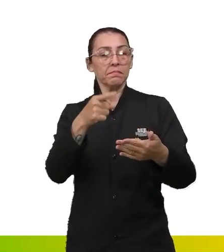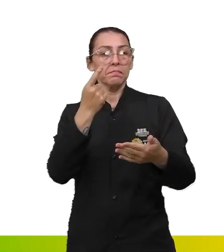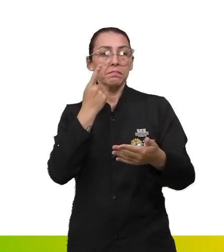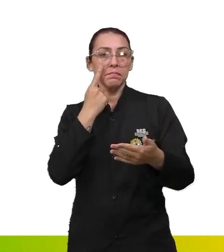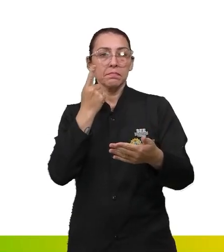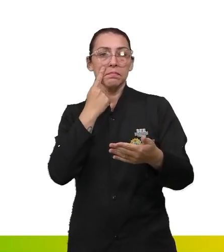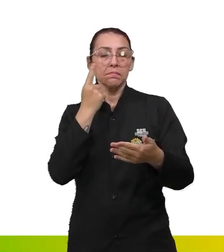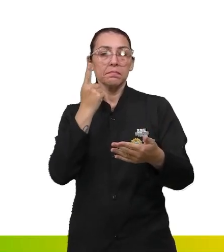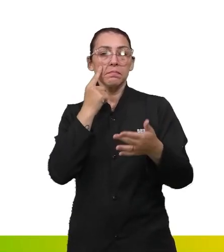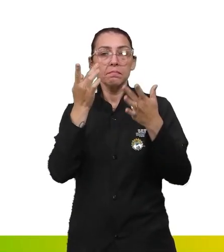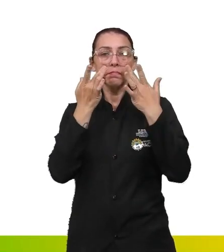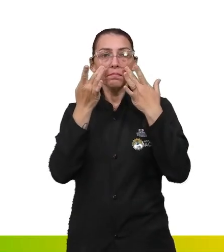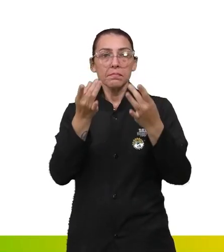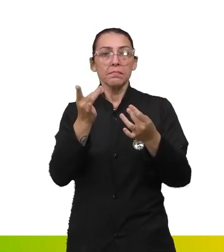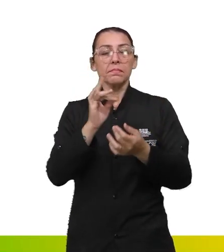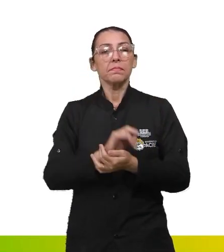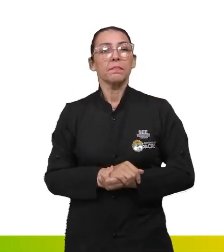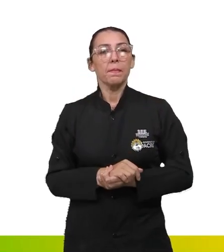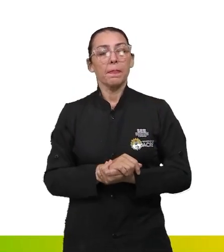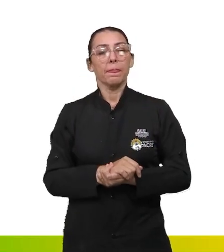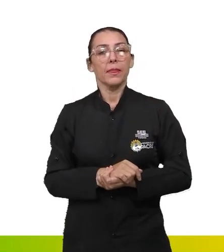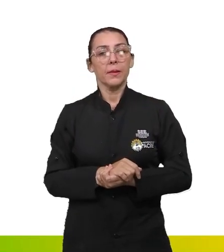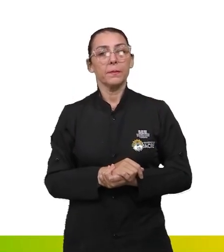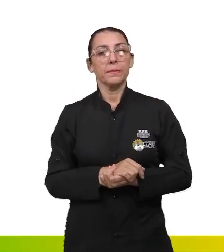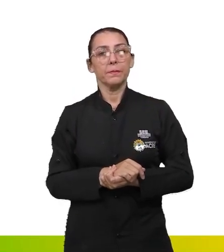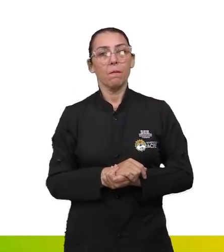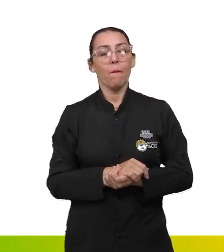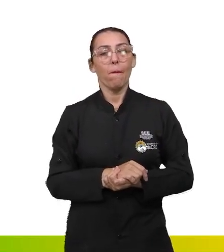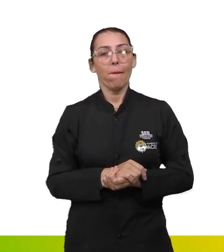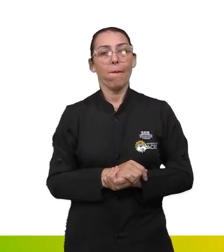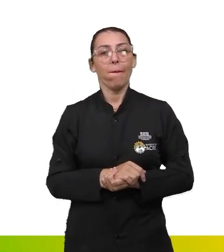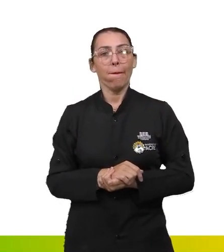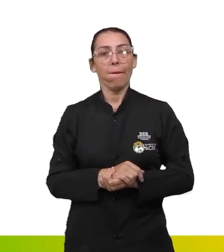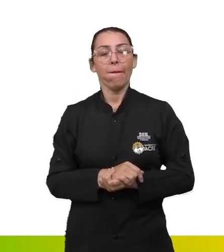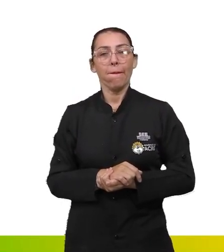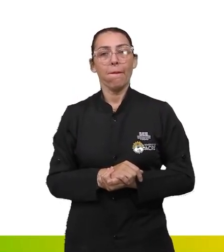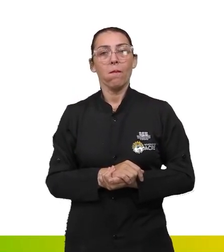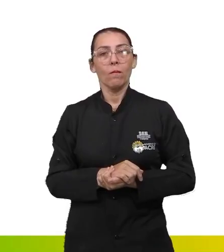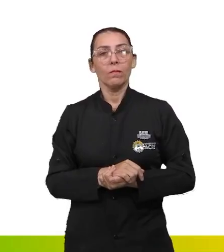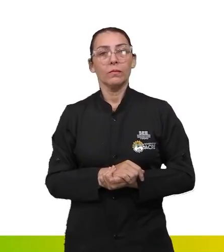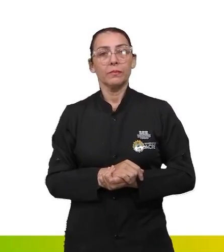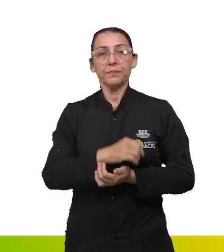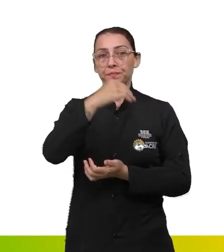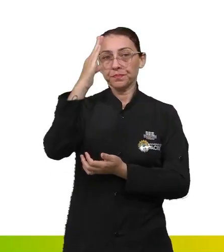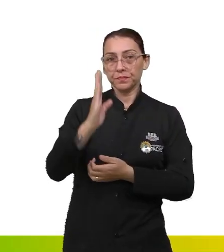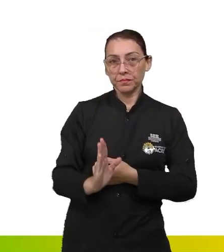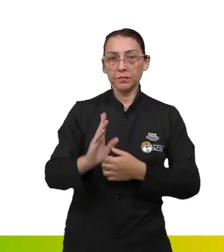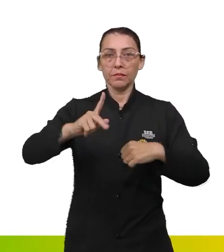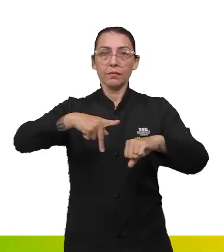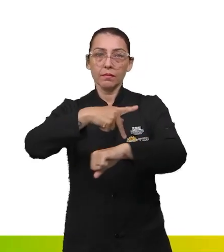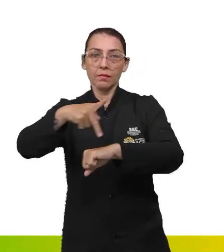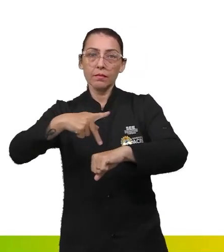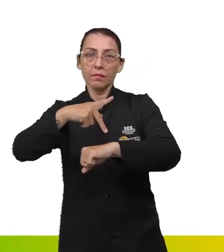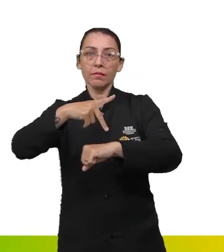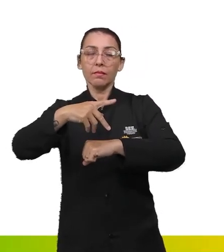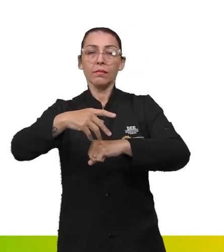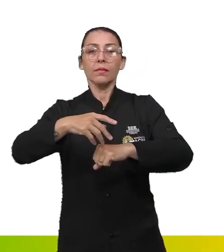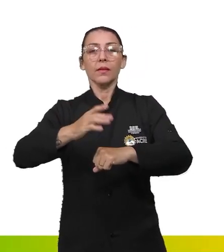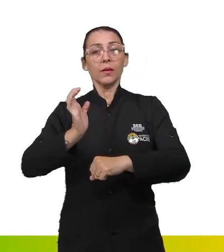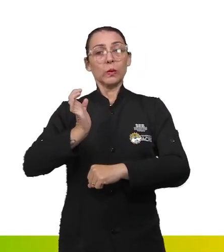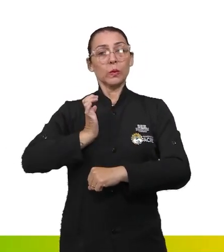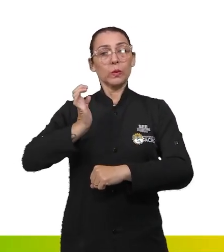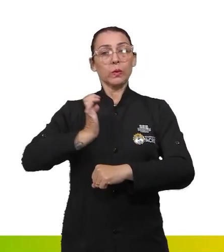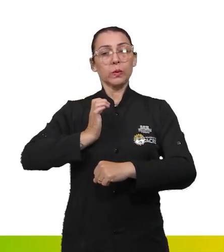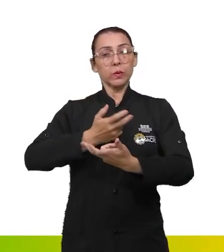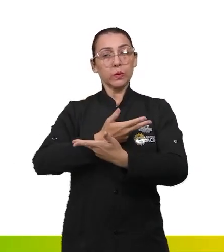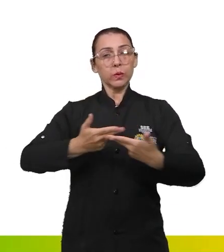acompanha com bastante atenção. Espero que você acerte. O Brasil é um país rico